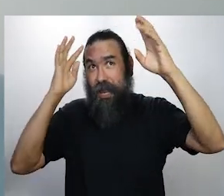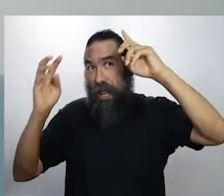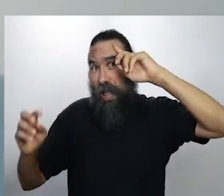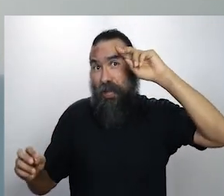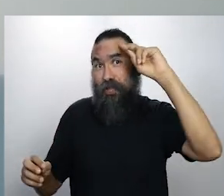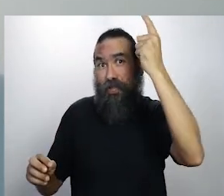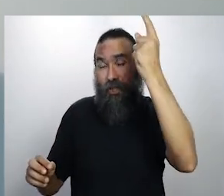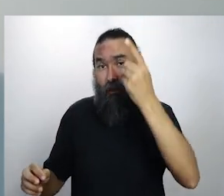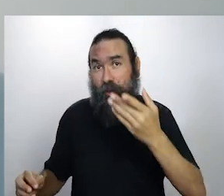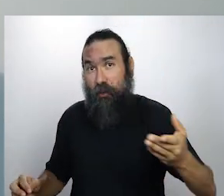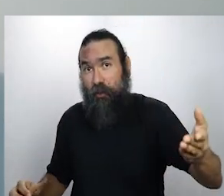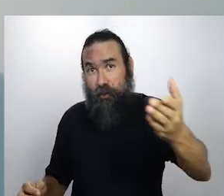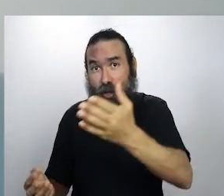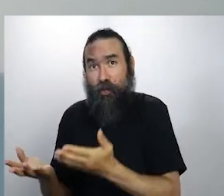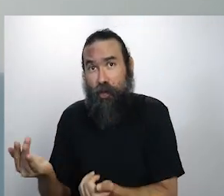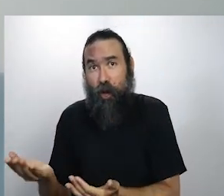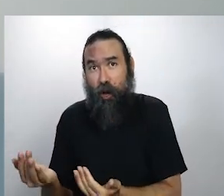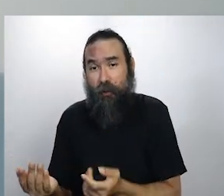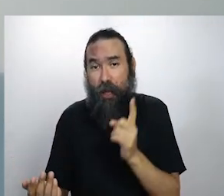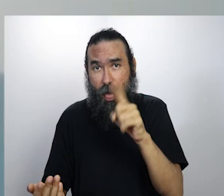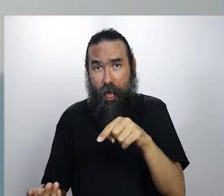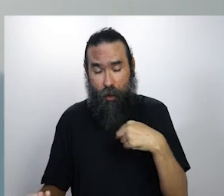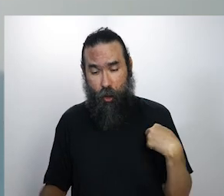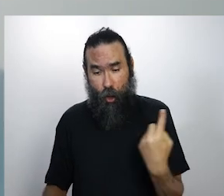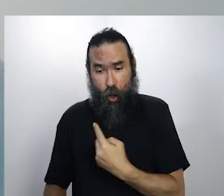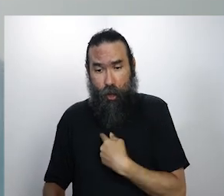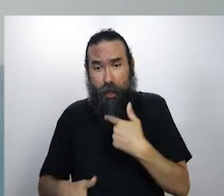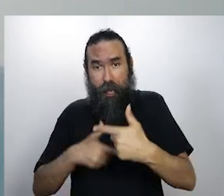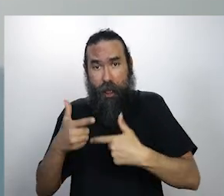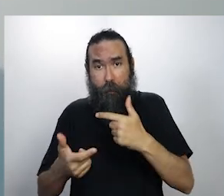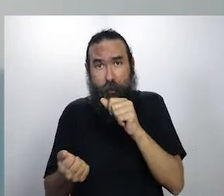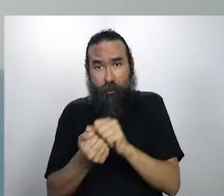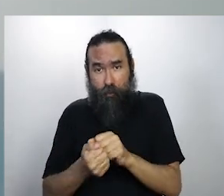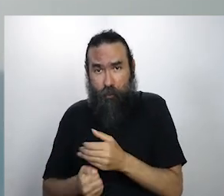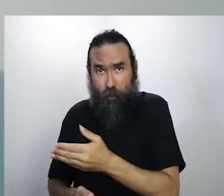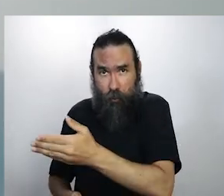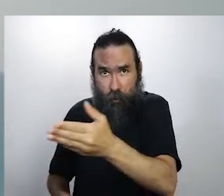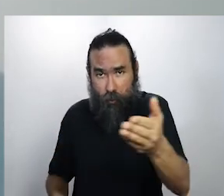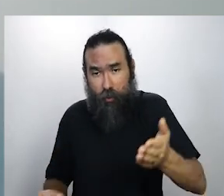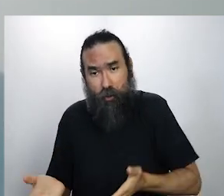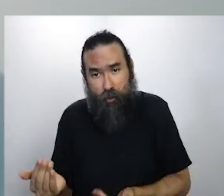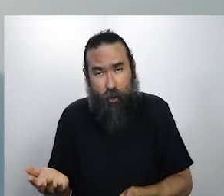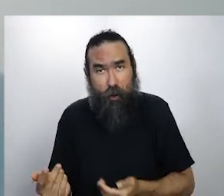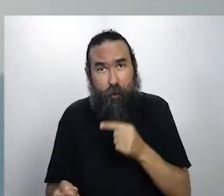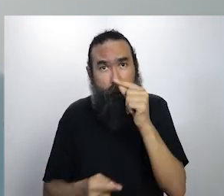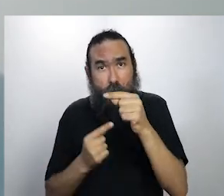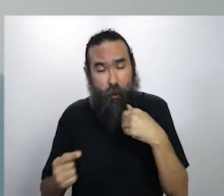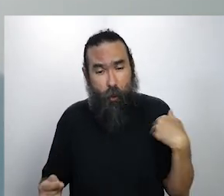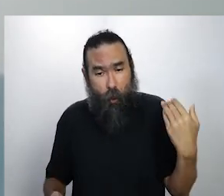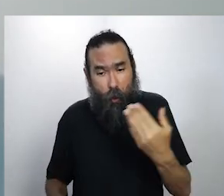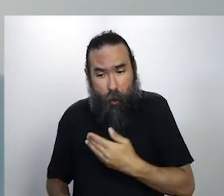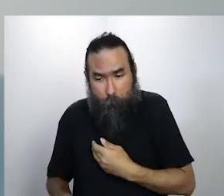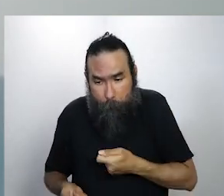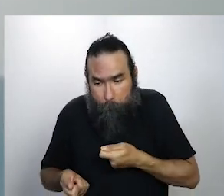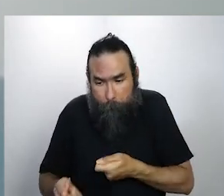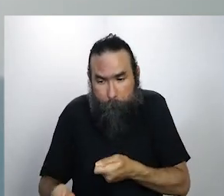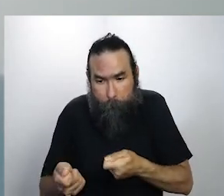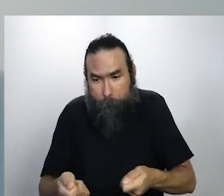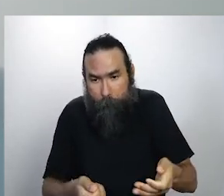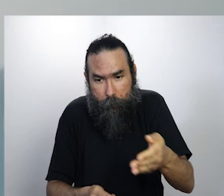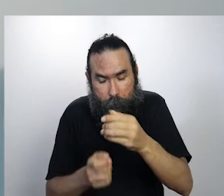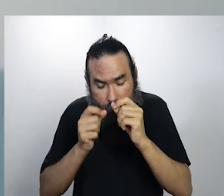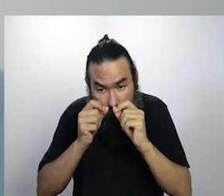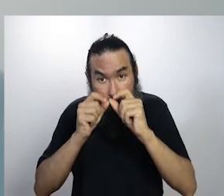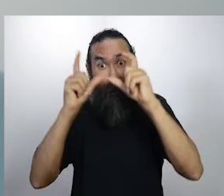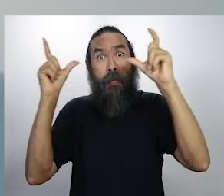basicamente com jovens, então essa possibilidade de despertar essa criatividade e naquilo que